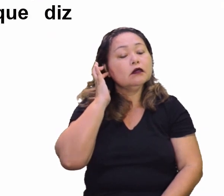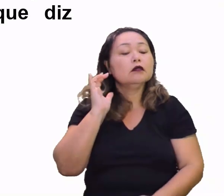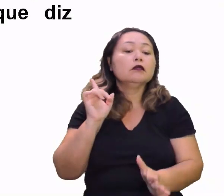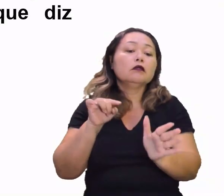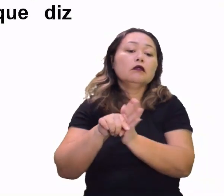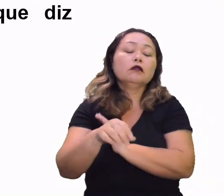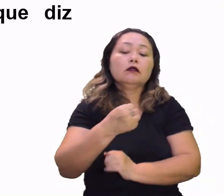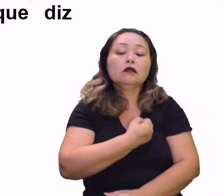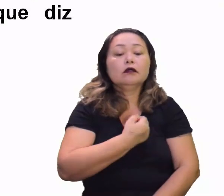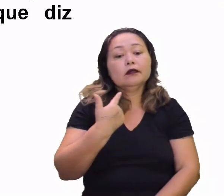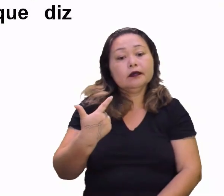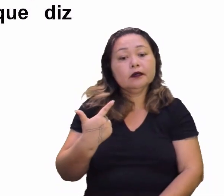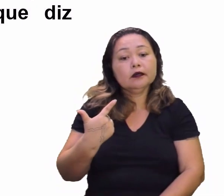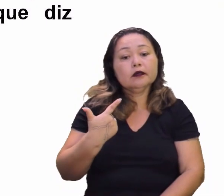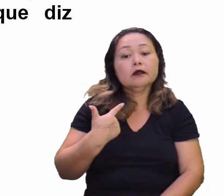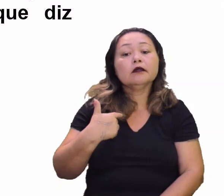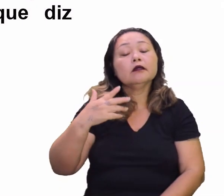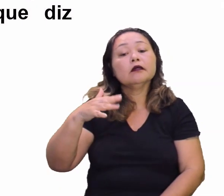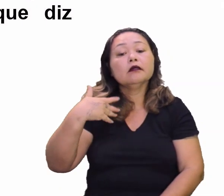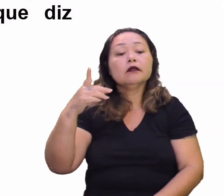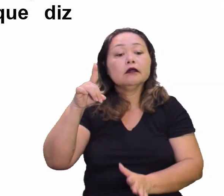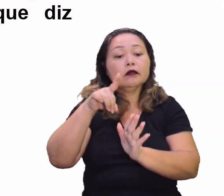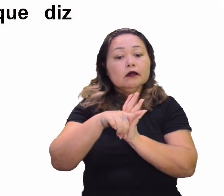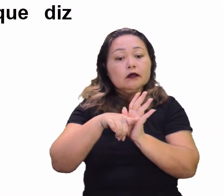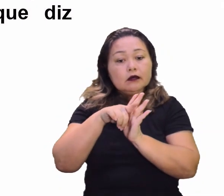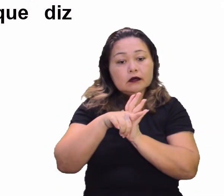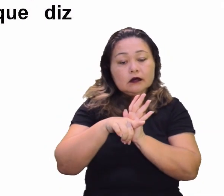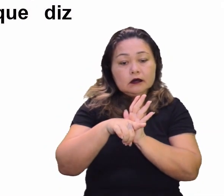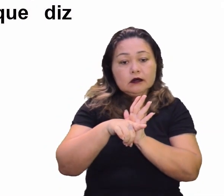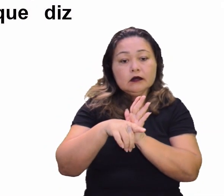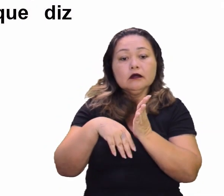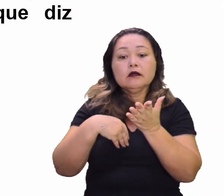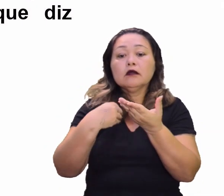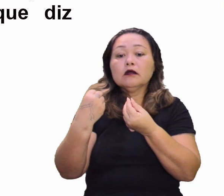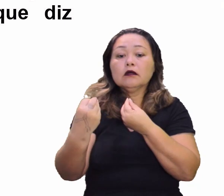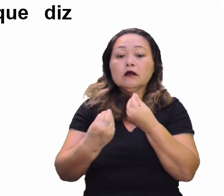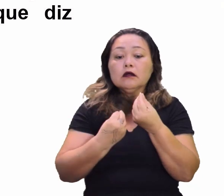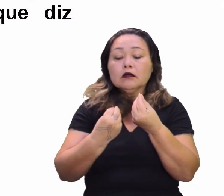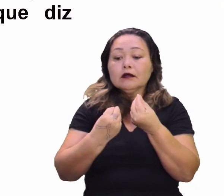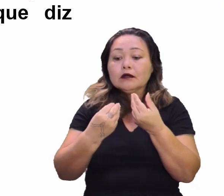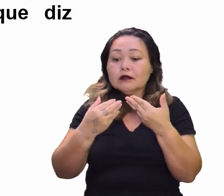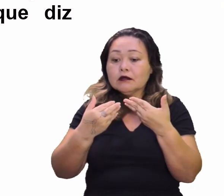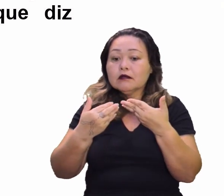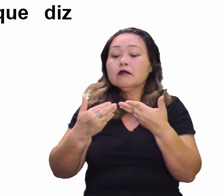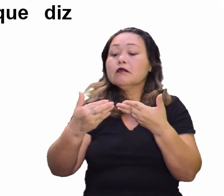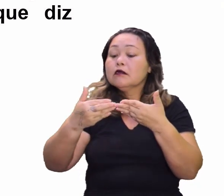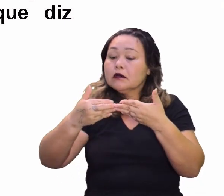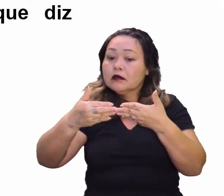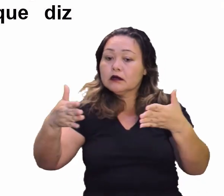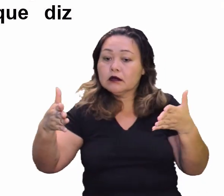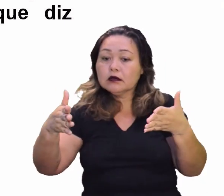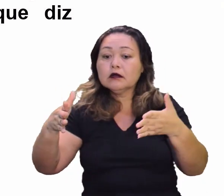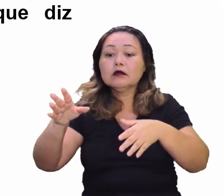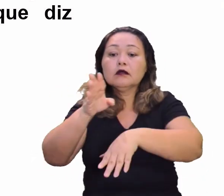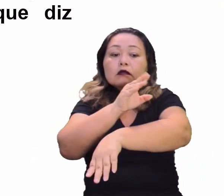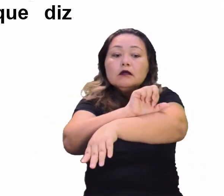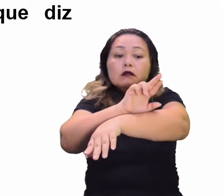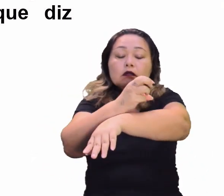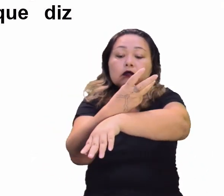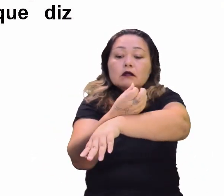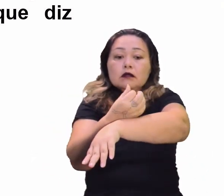questão 2. Muitos consideram a Estrada de Ferro Madeira-Mamoré como precursora da